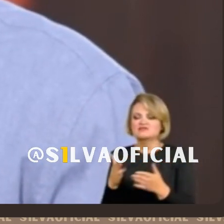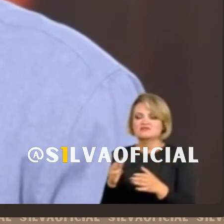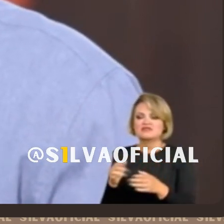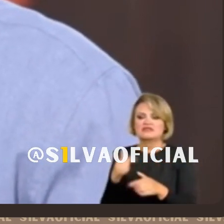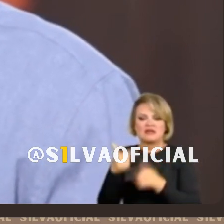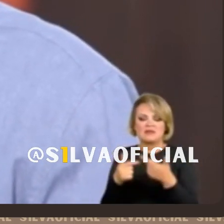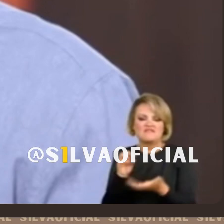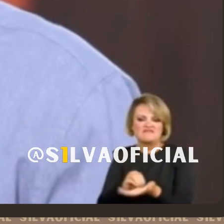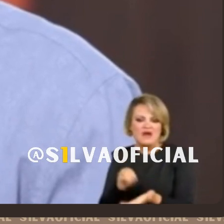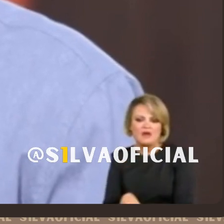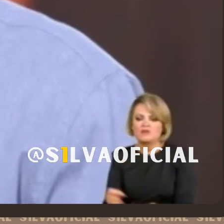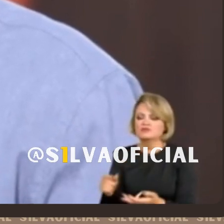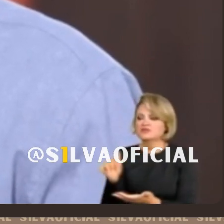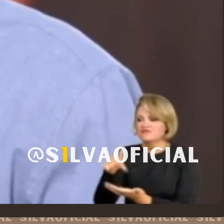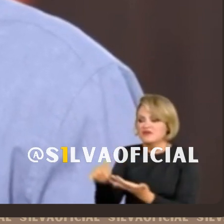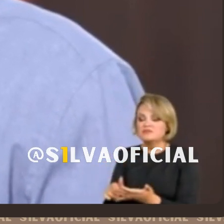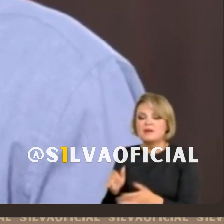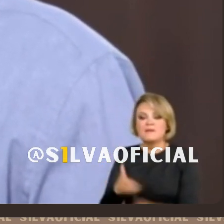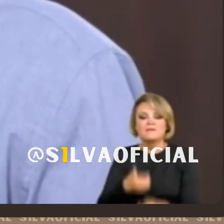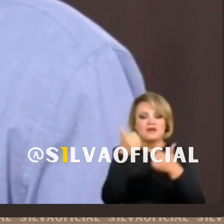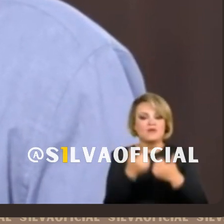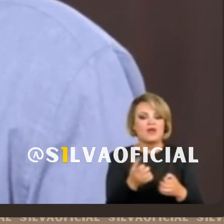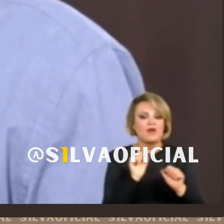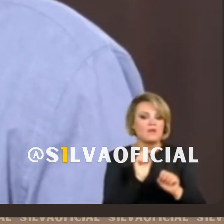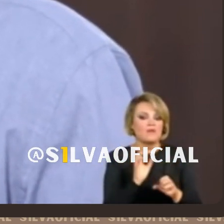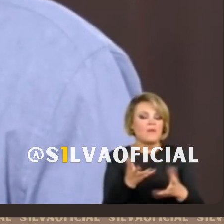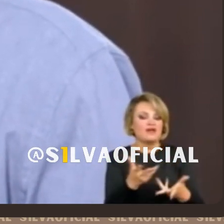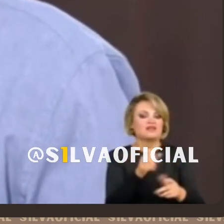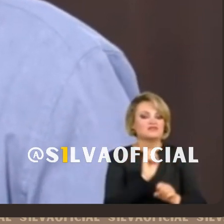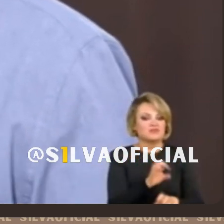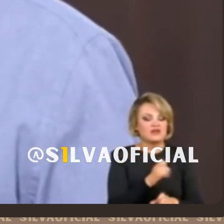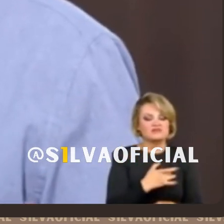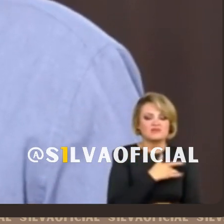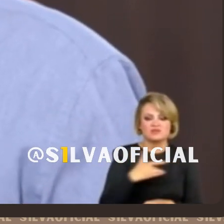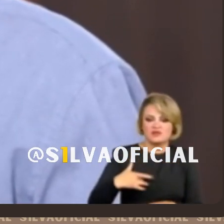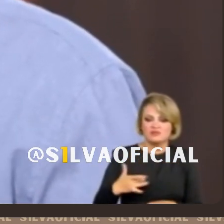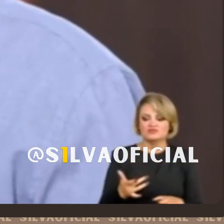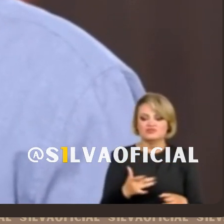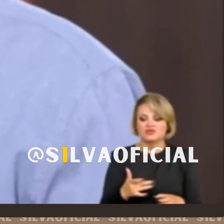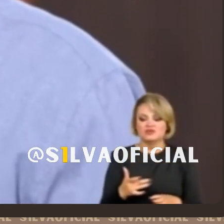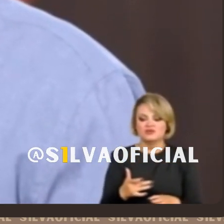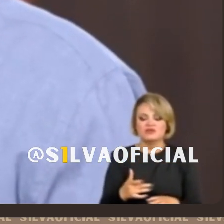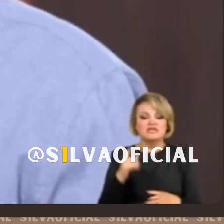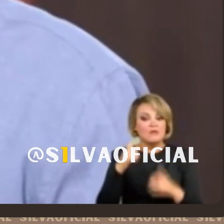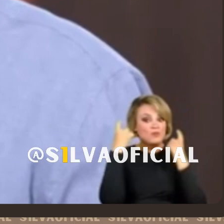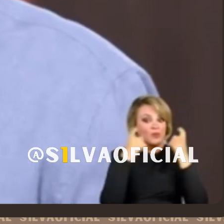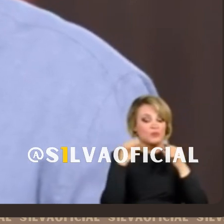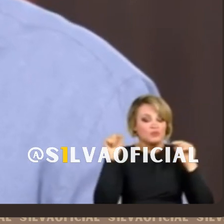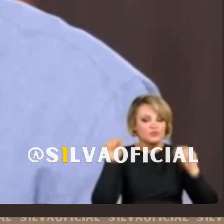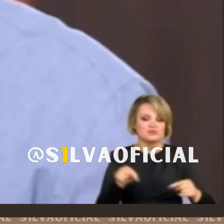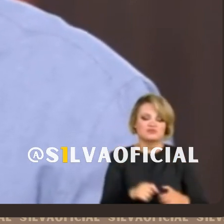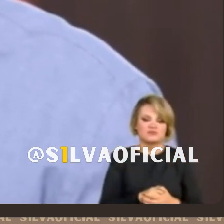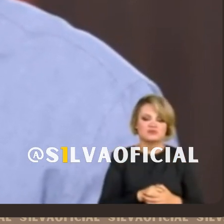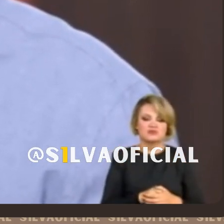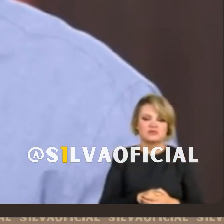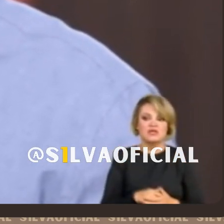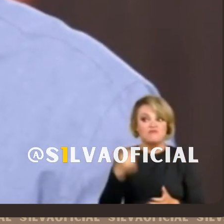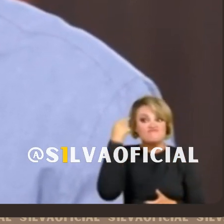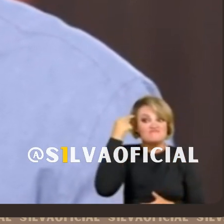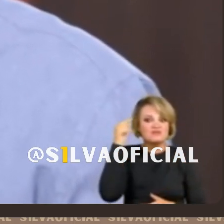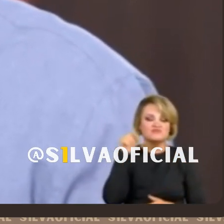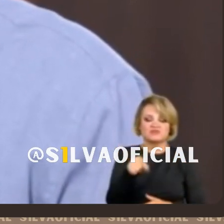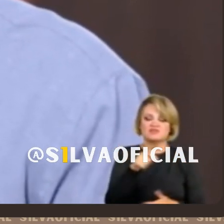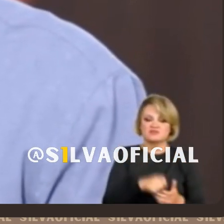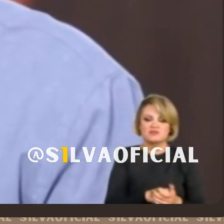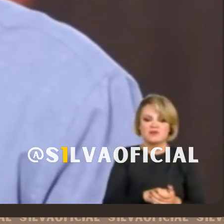da educação, da saúde. Isso é minha obsessão de brigar. Essa é a razão pela qual eu votei,